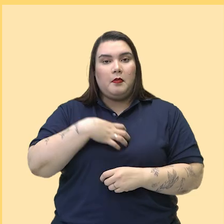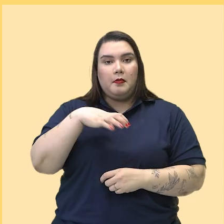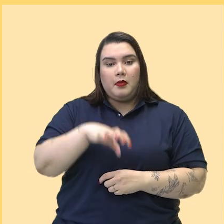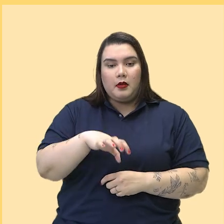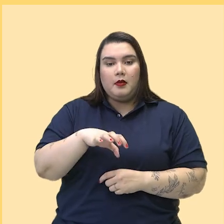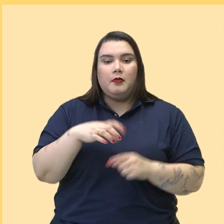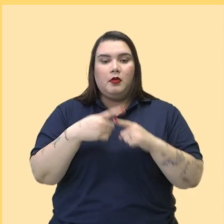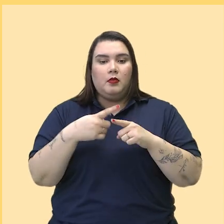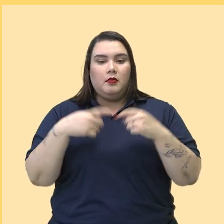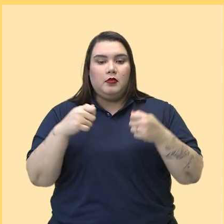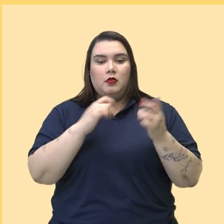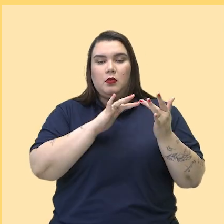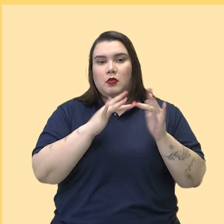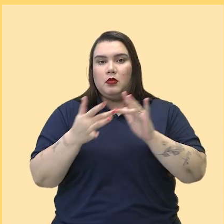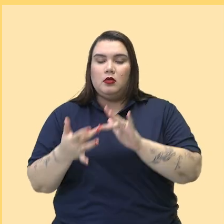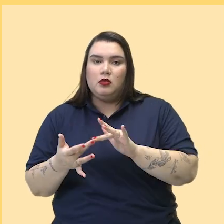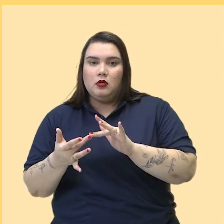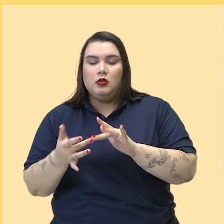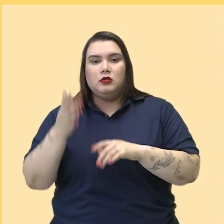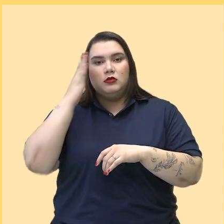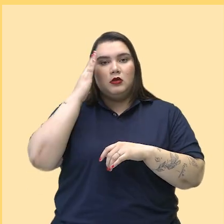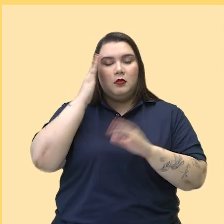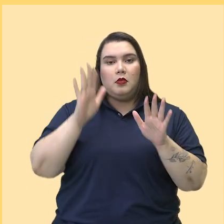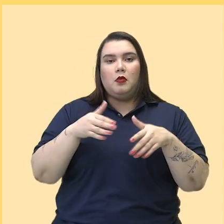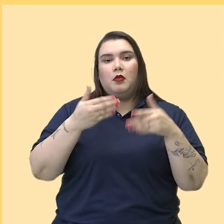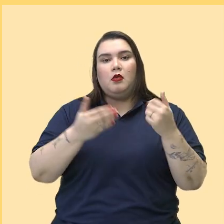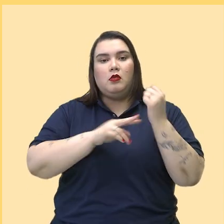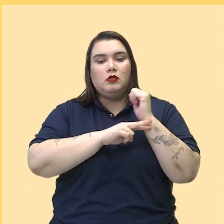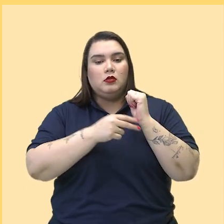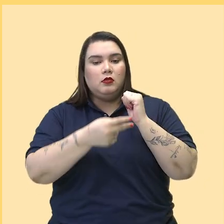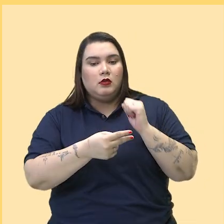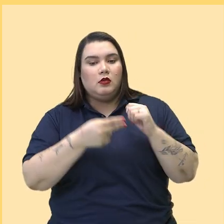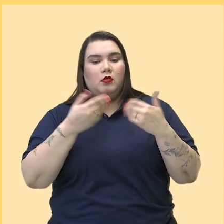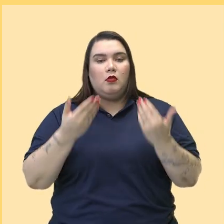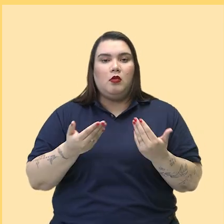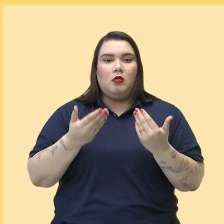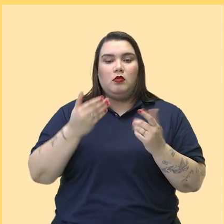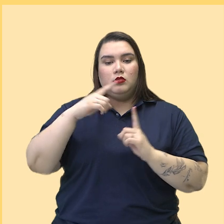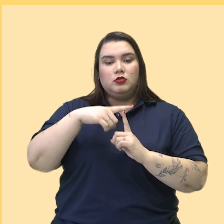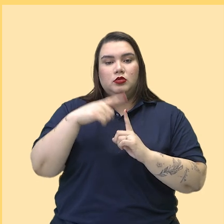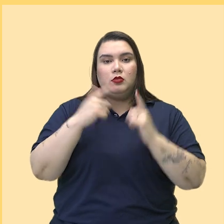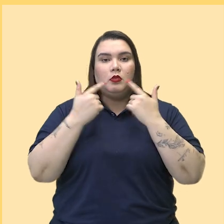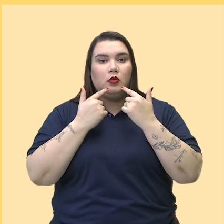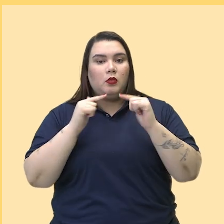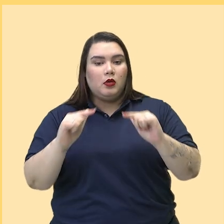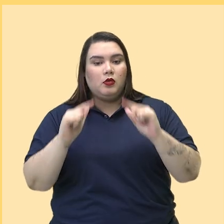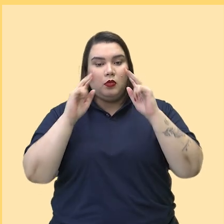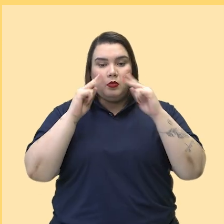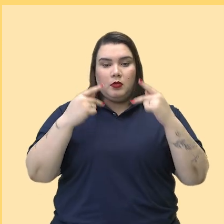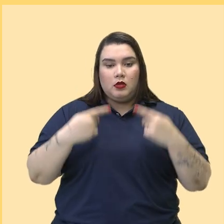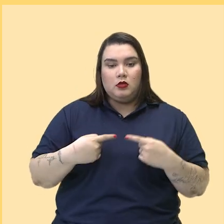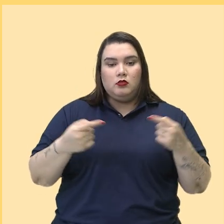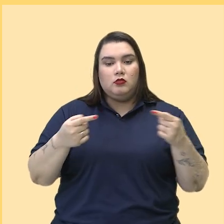pragmática, porque eu vou precisar do contexto, saber daquela circunstância, que parte de uma linguagem humana,